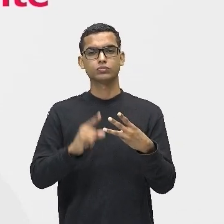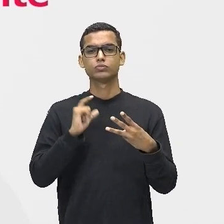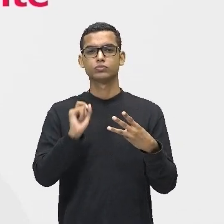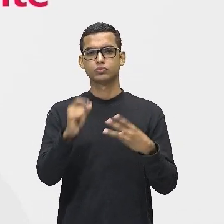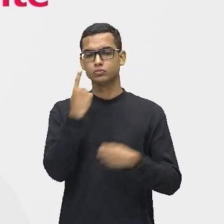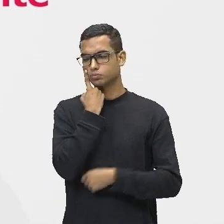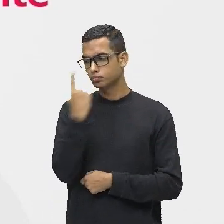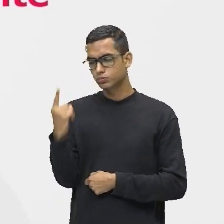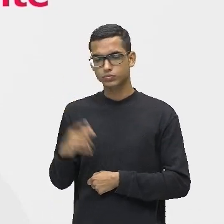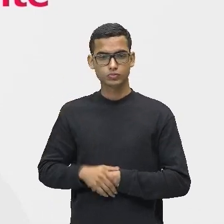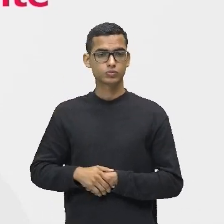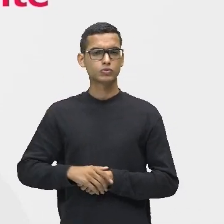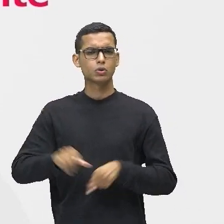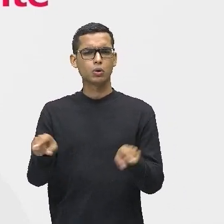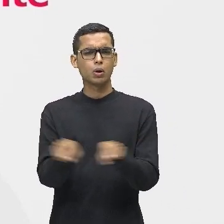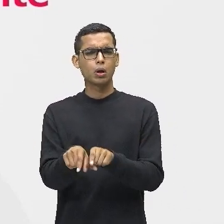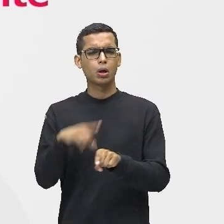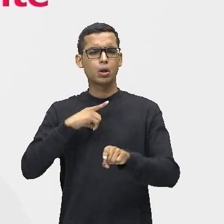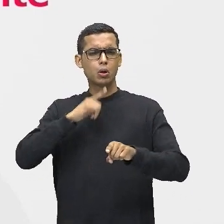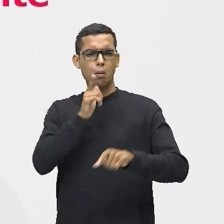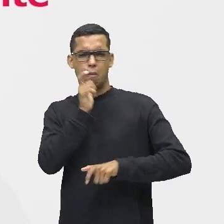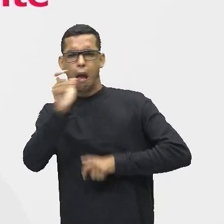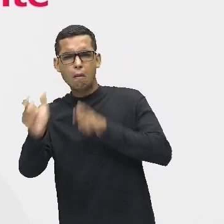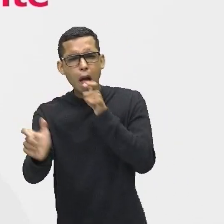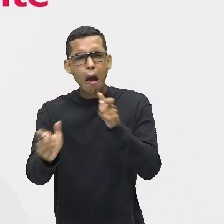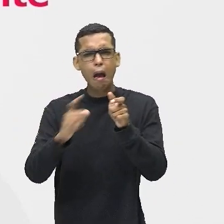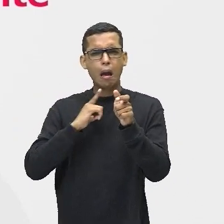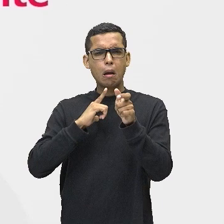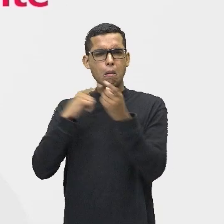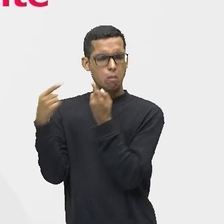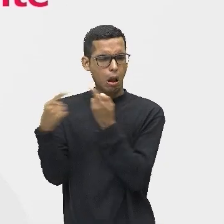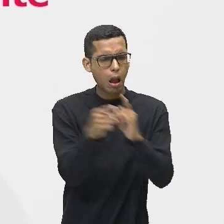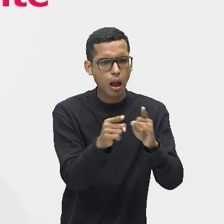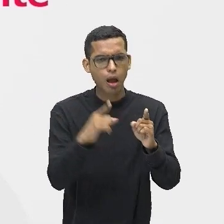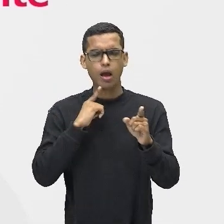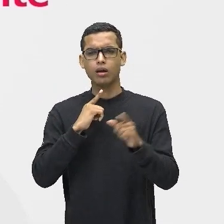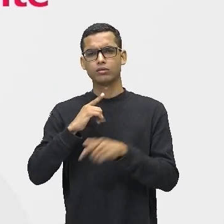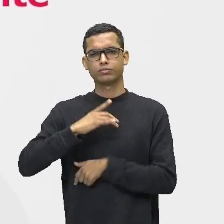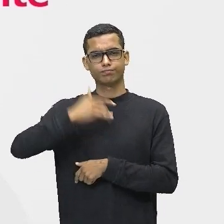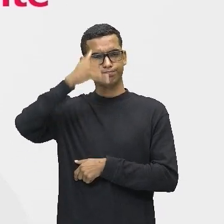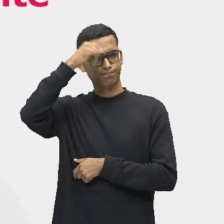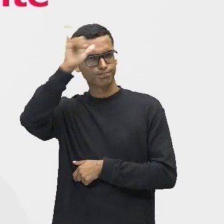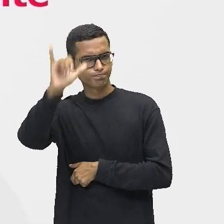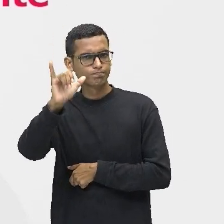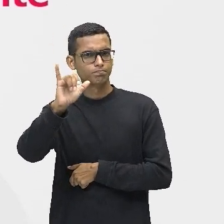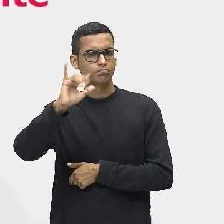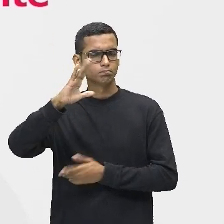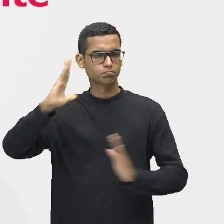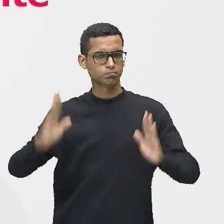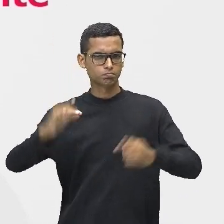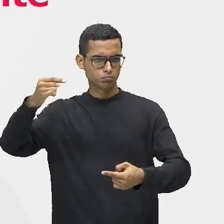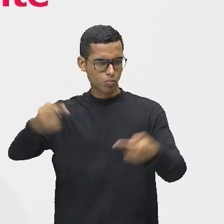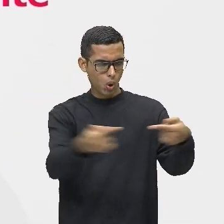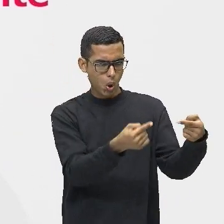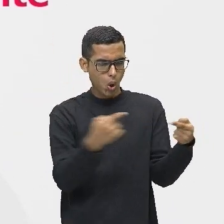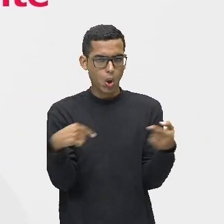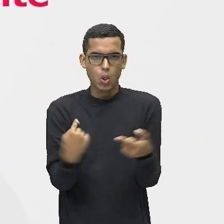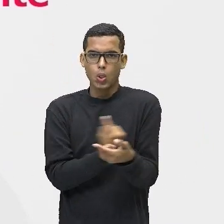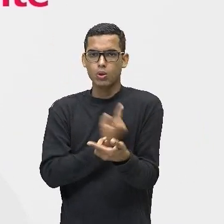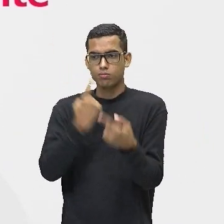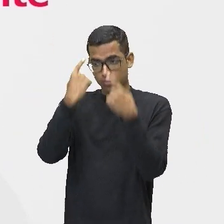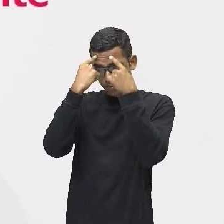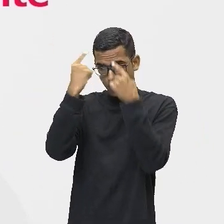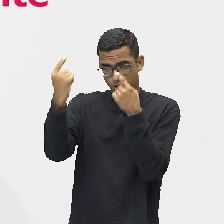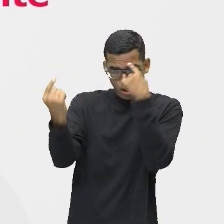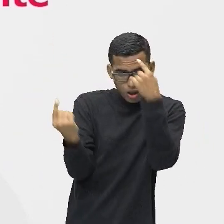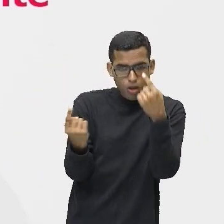que evitemos qualquer forma de xingamento ou ofensa durante o debate. Estamos aqui para trocar ideias